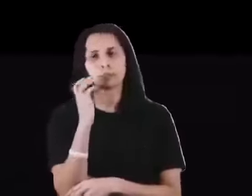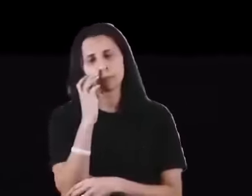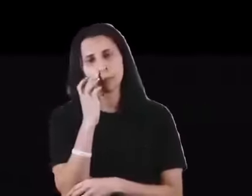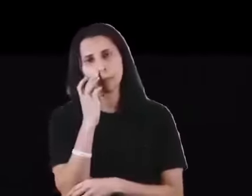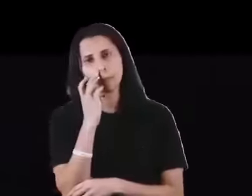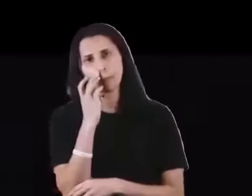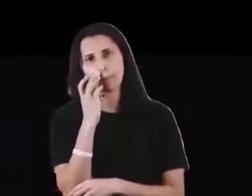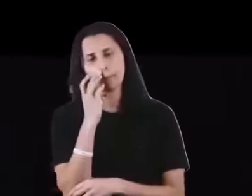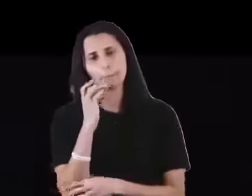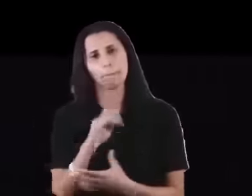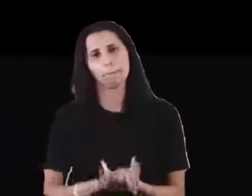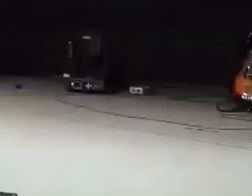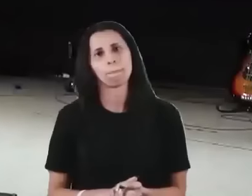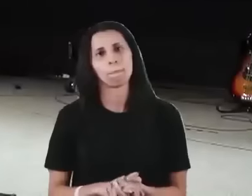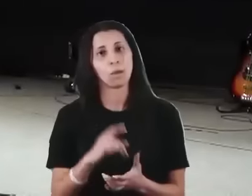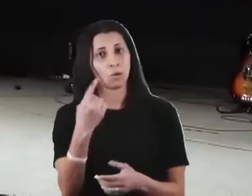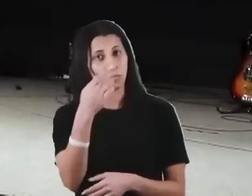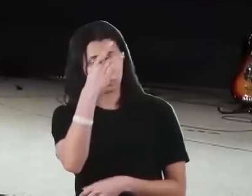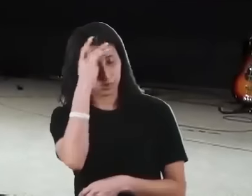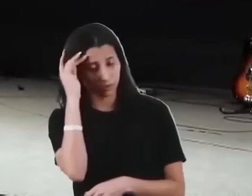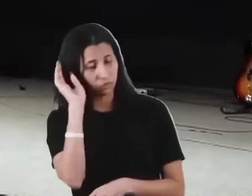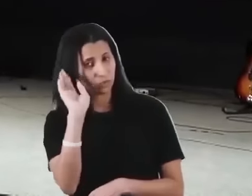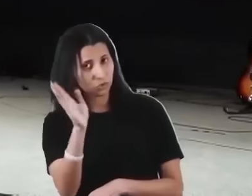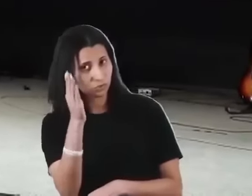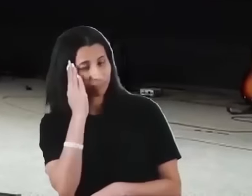se alguém já entendeu